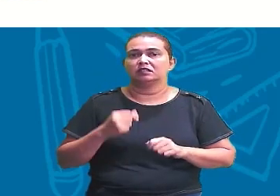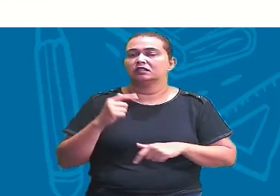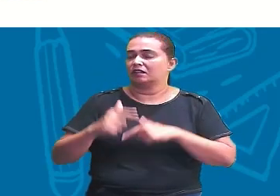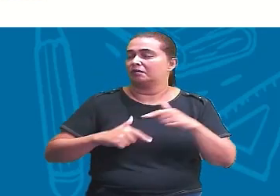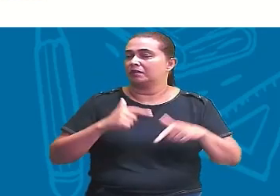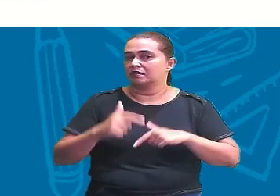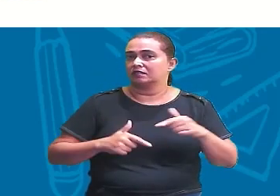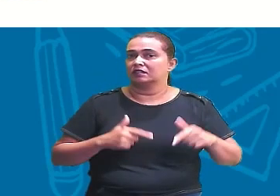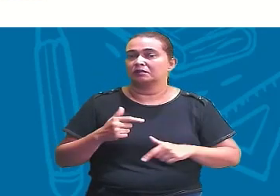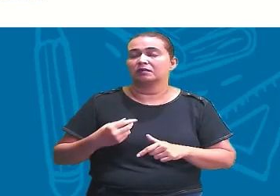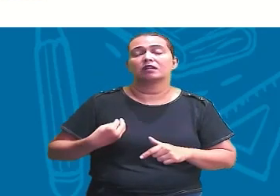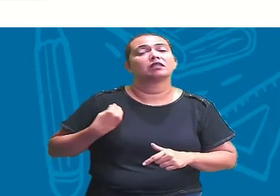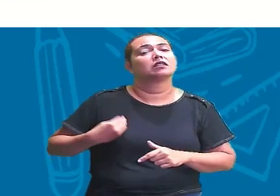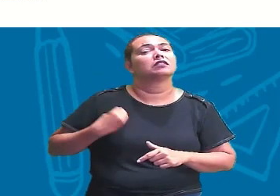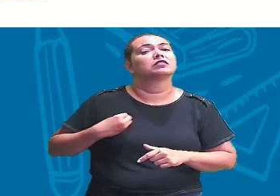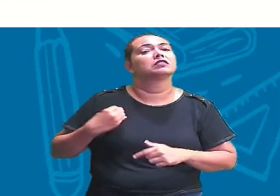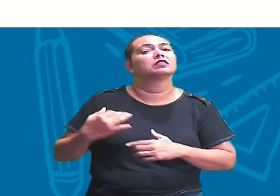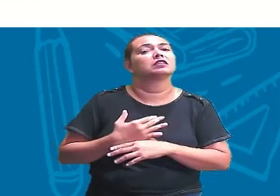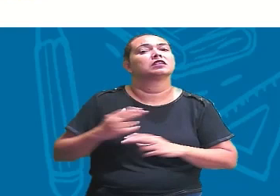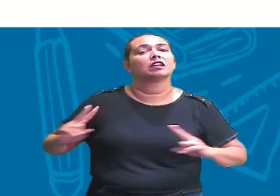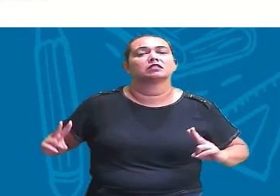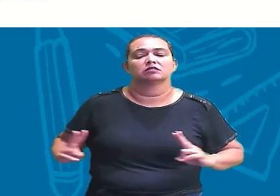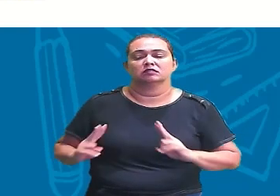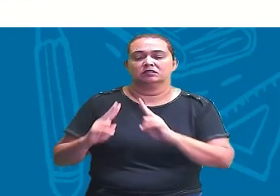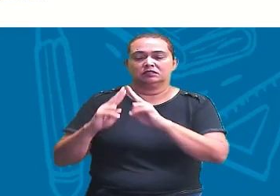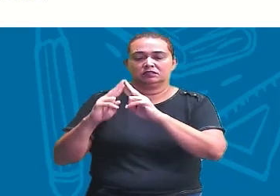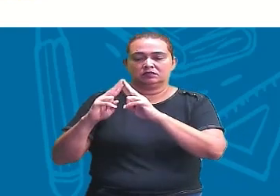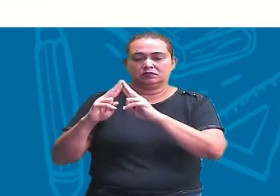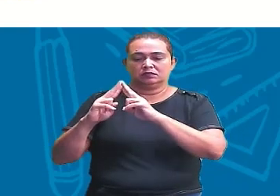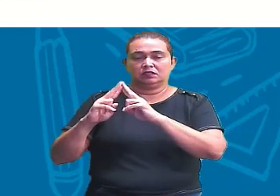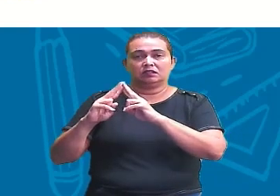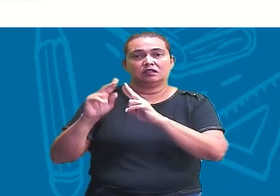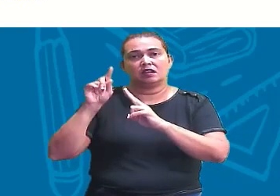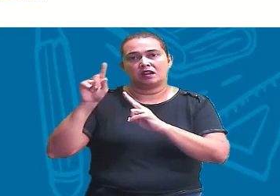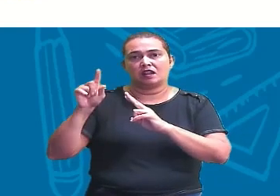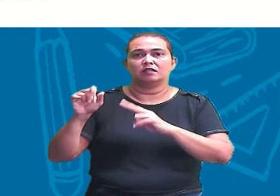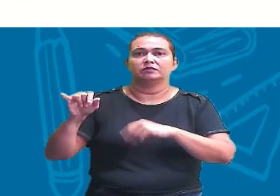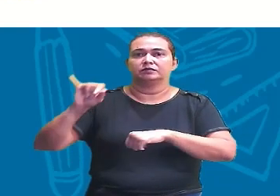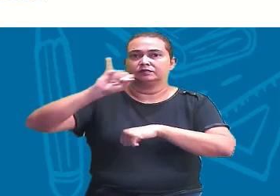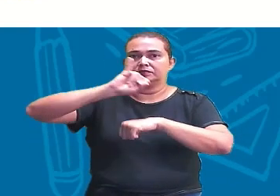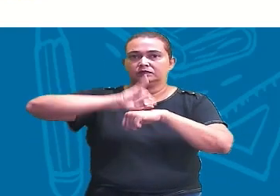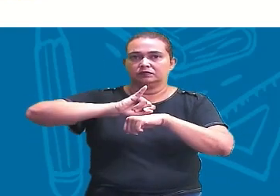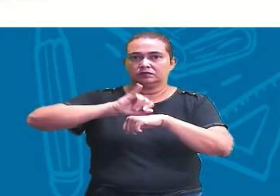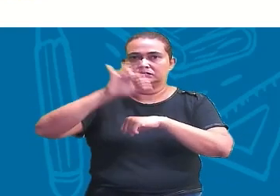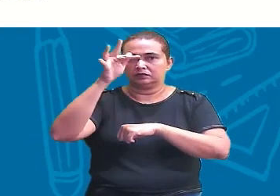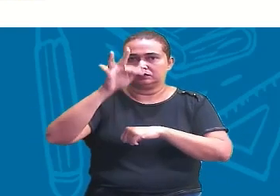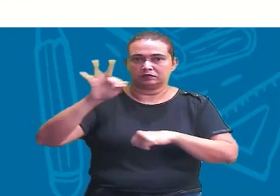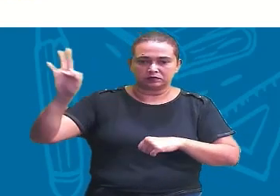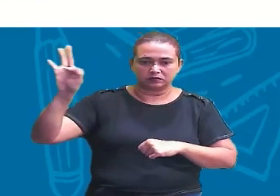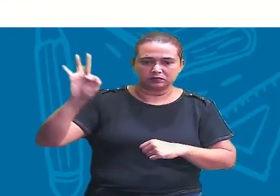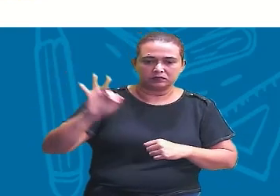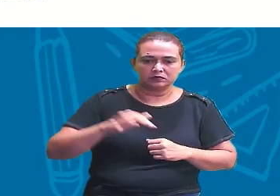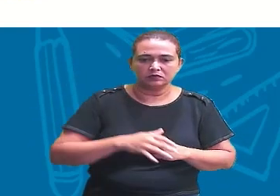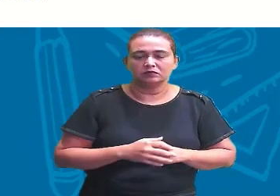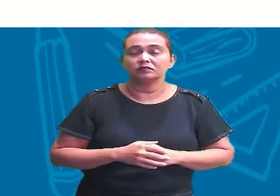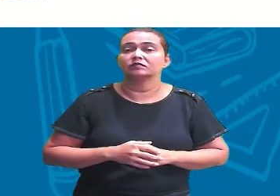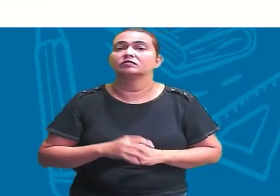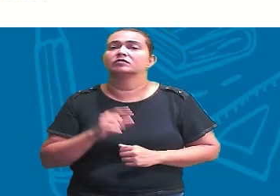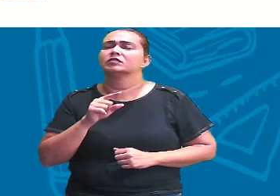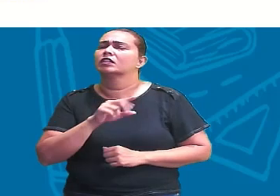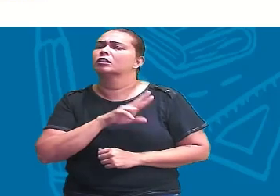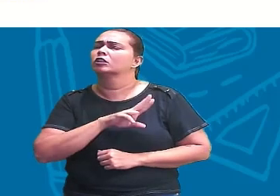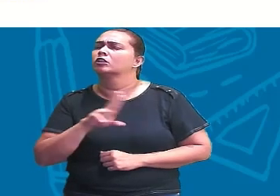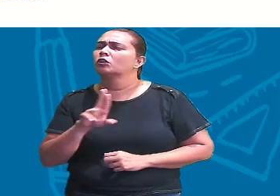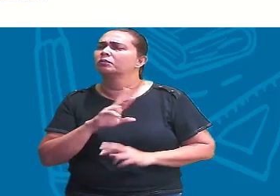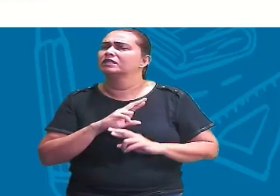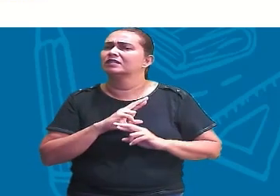tá? Recebiam esse nome porque não usavam os elegantes calções que a nobreza vestia,